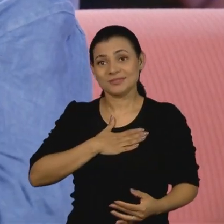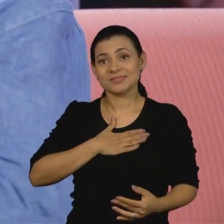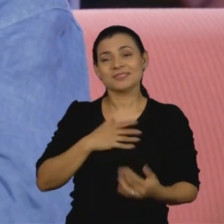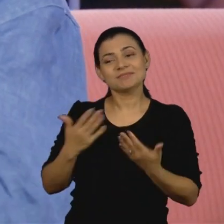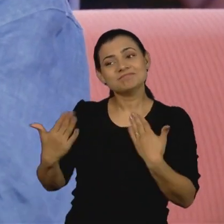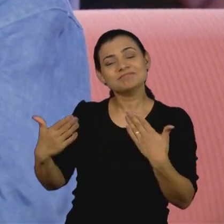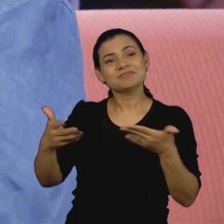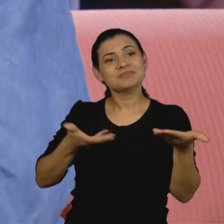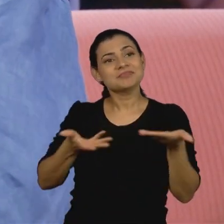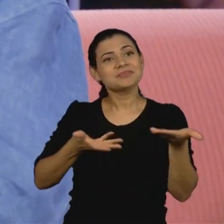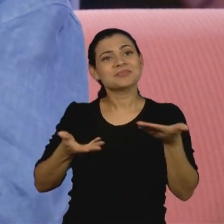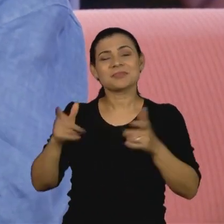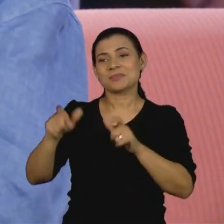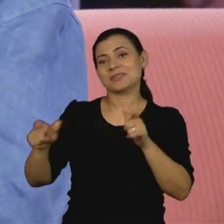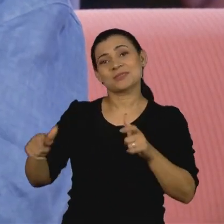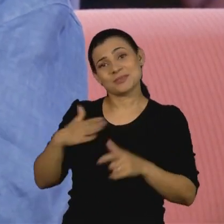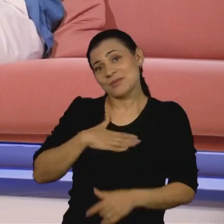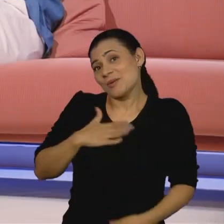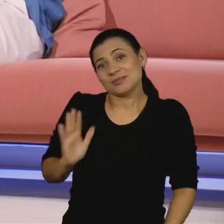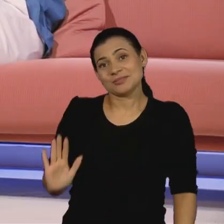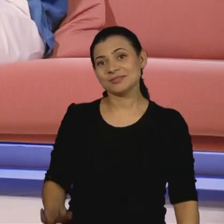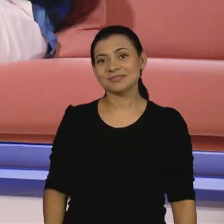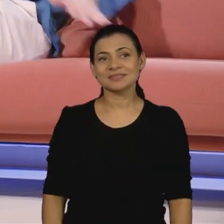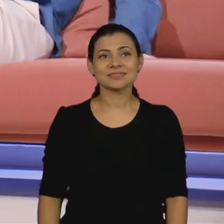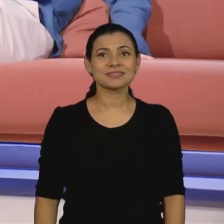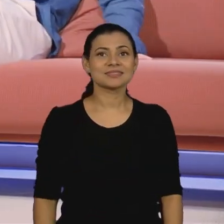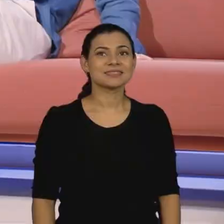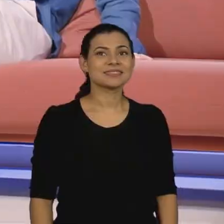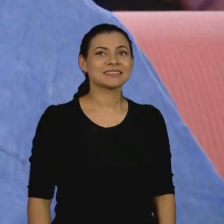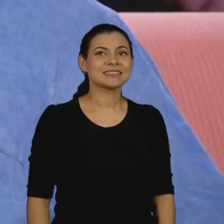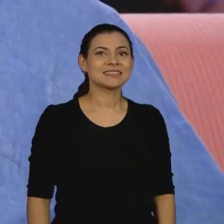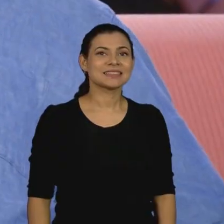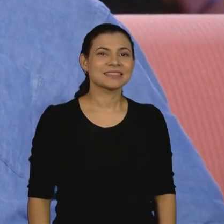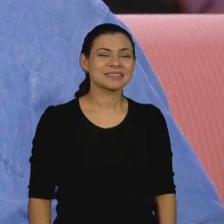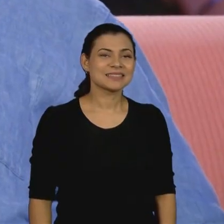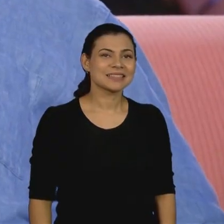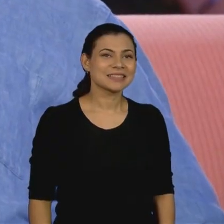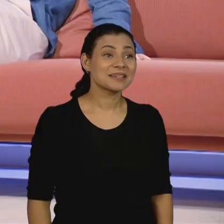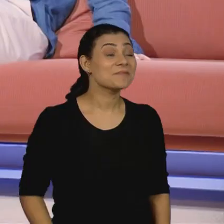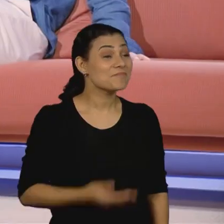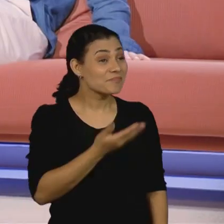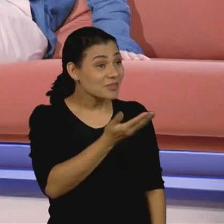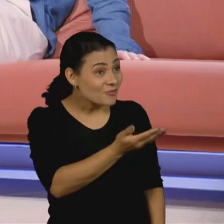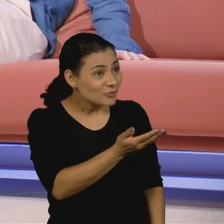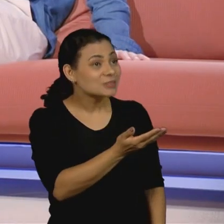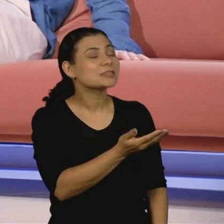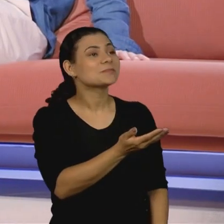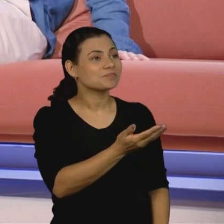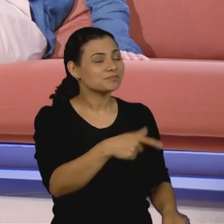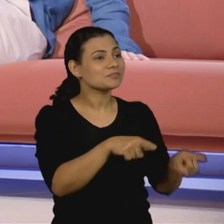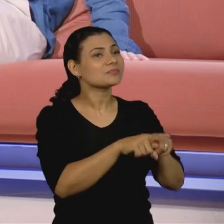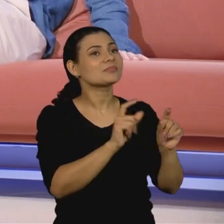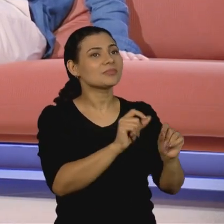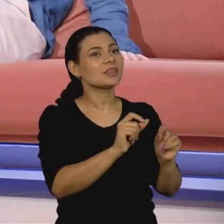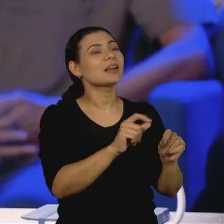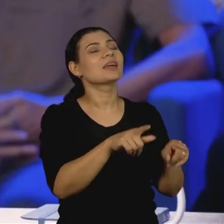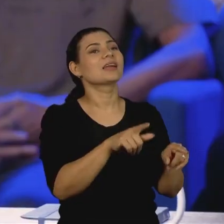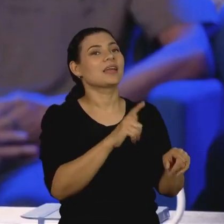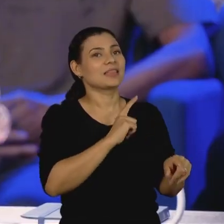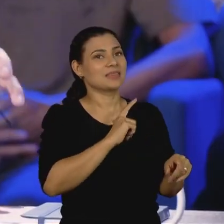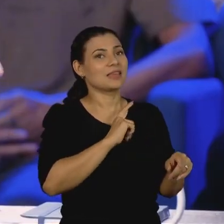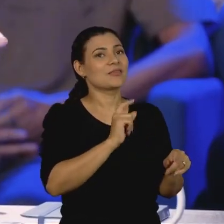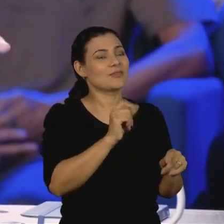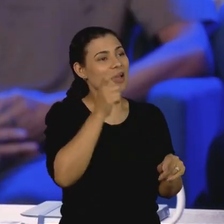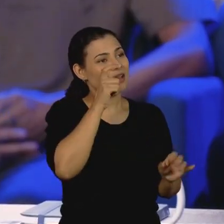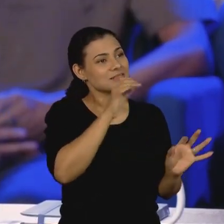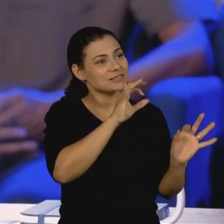com as pessoas e tudo. Ô Paulo, você ter visto o Pagador de Promessa,